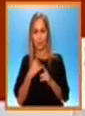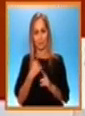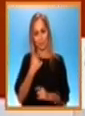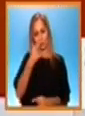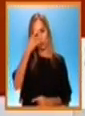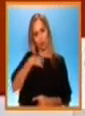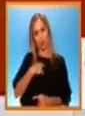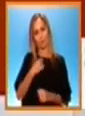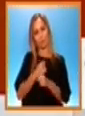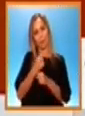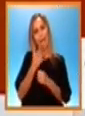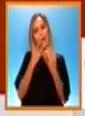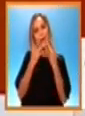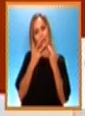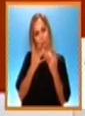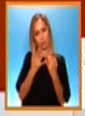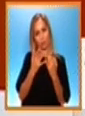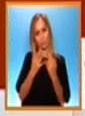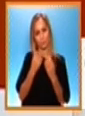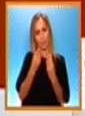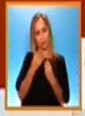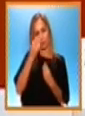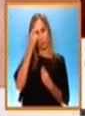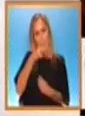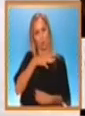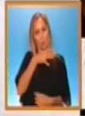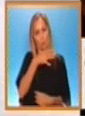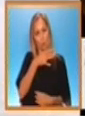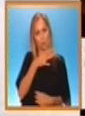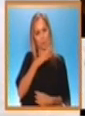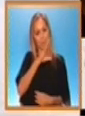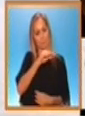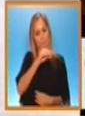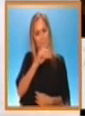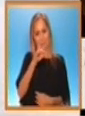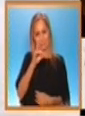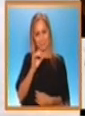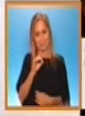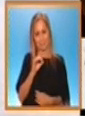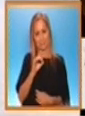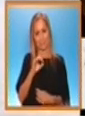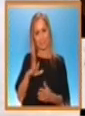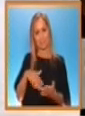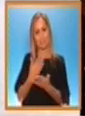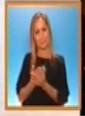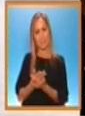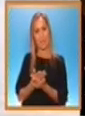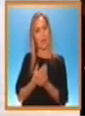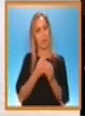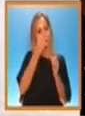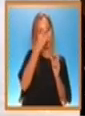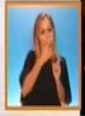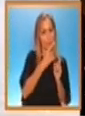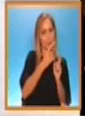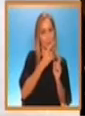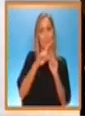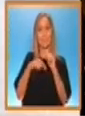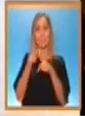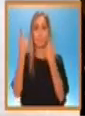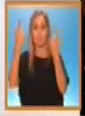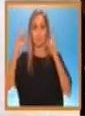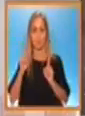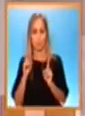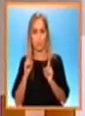seja, muitas das histórias que nós contamos sobre os anos 60 lançam um mote para o momento musical. E daí